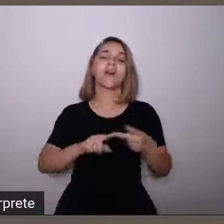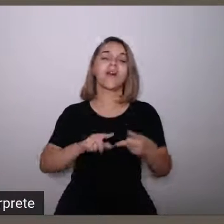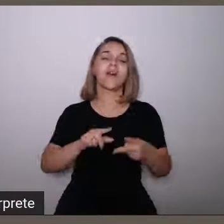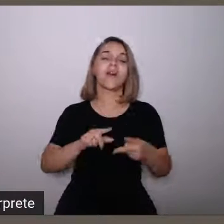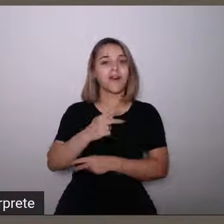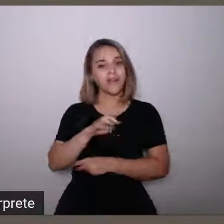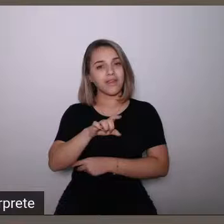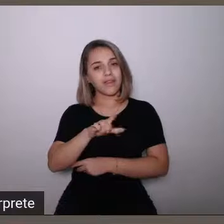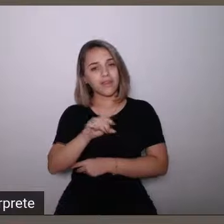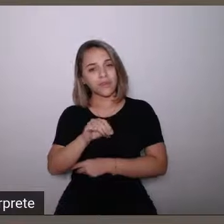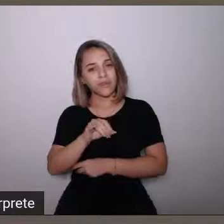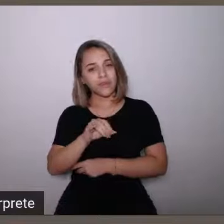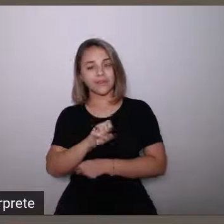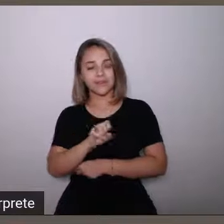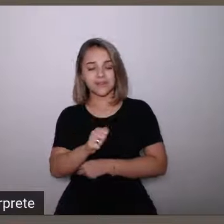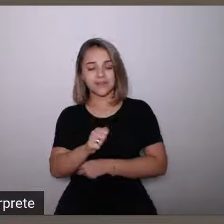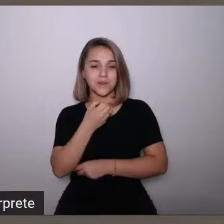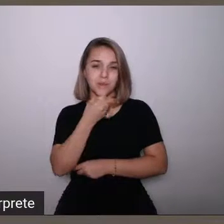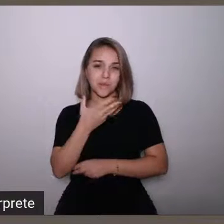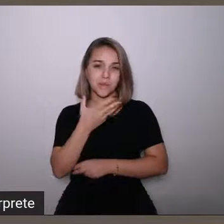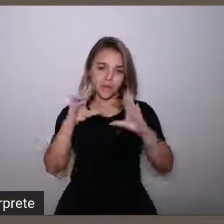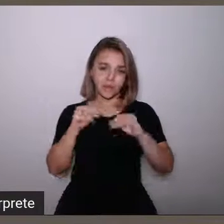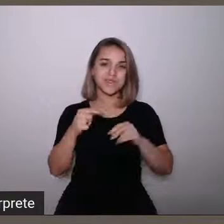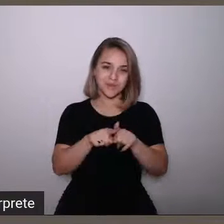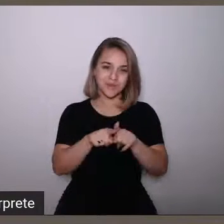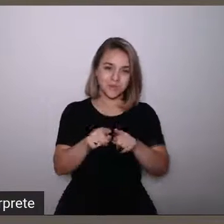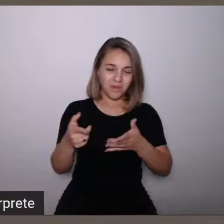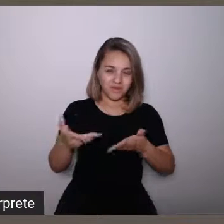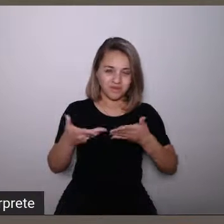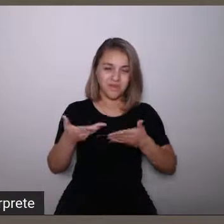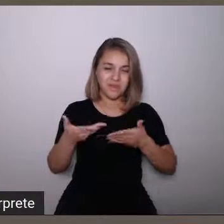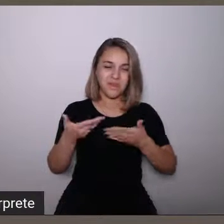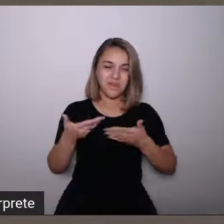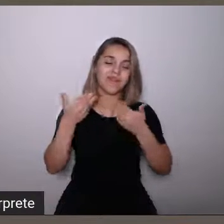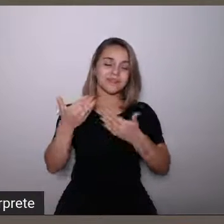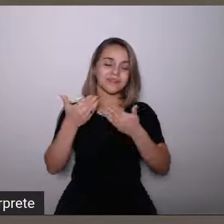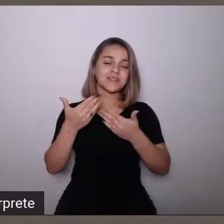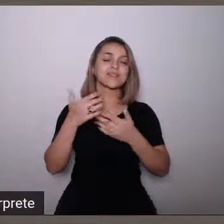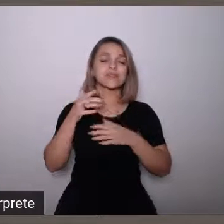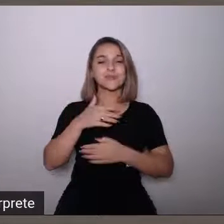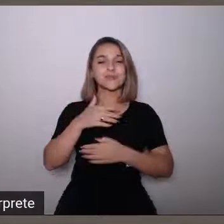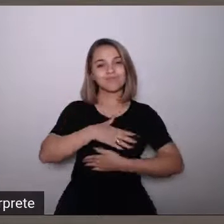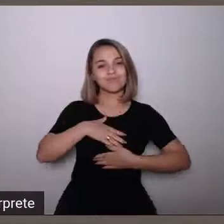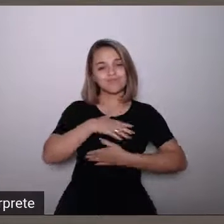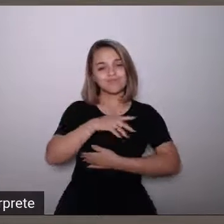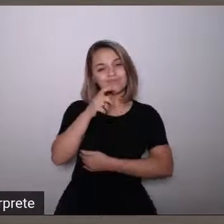convite, obrigado, foi um prazer ouvir o Denilson, estar com a Heloísa e com vocês, que